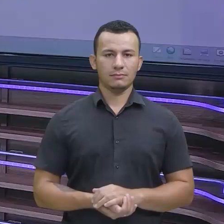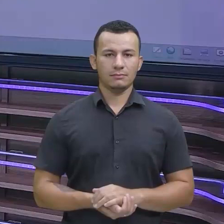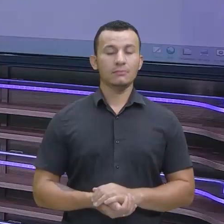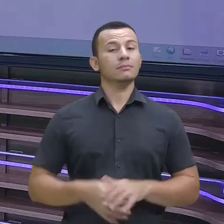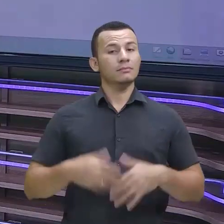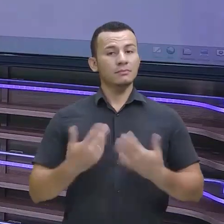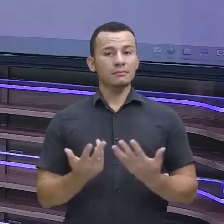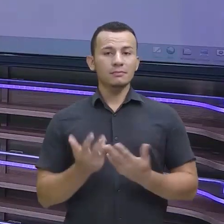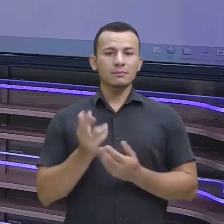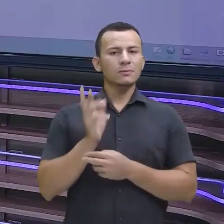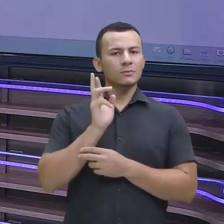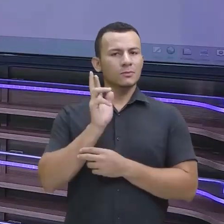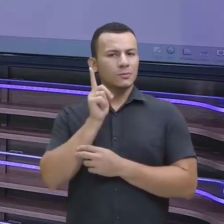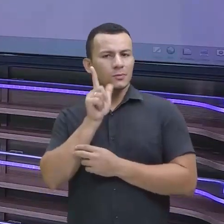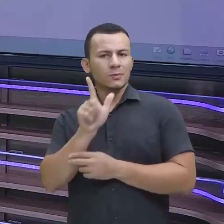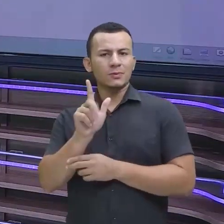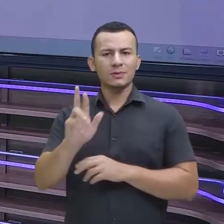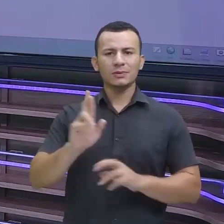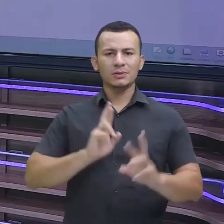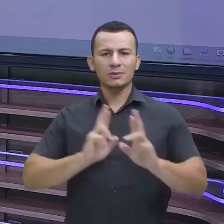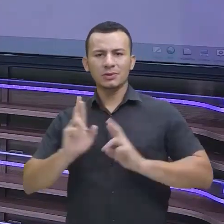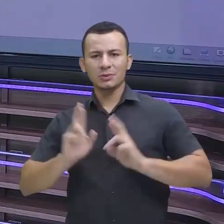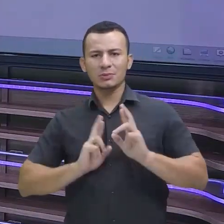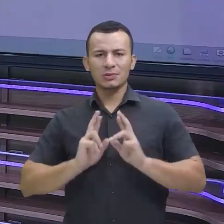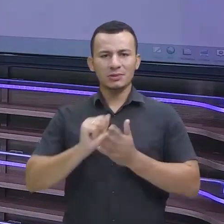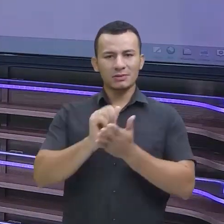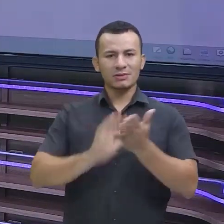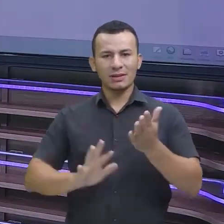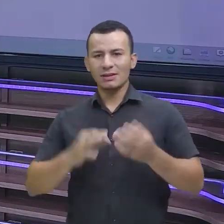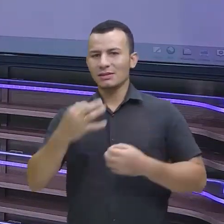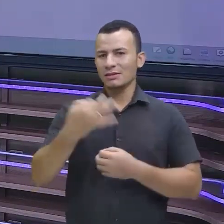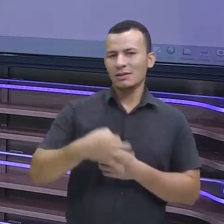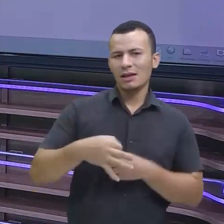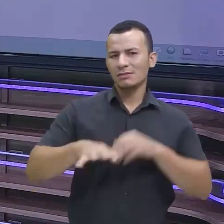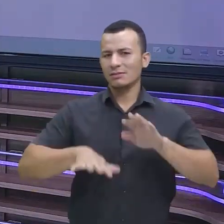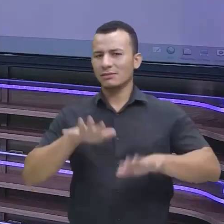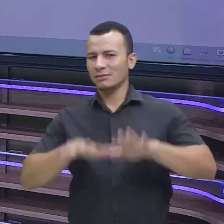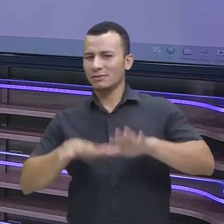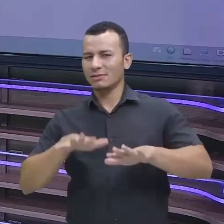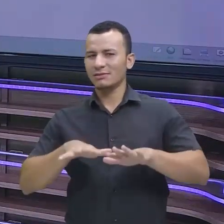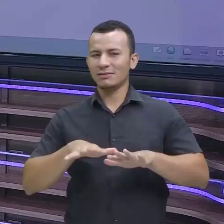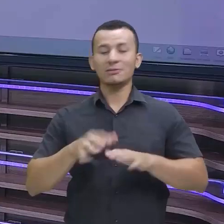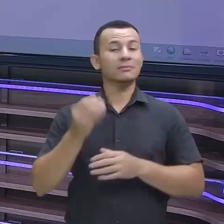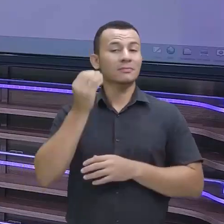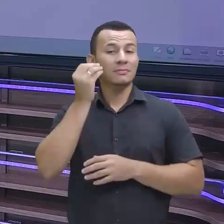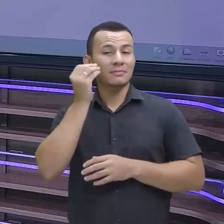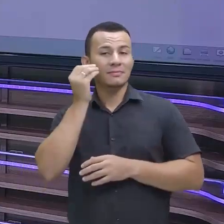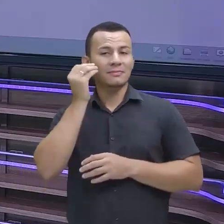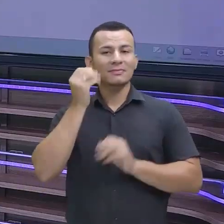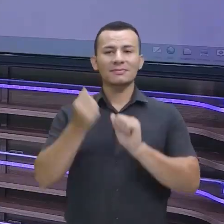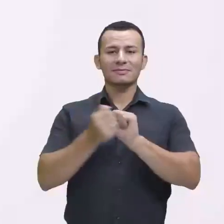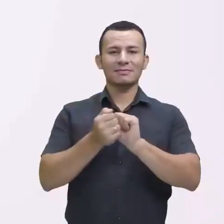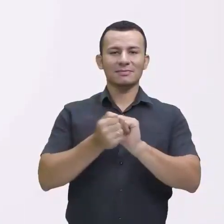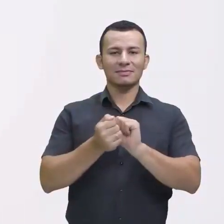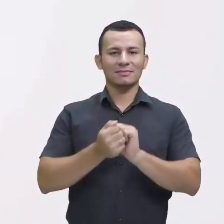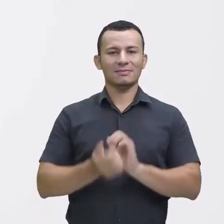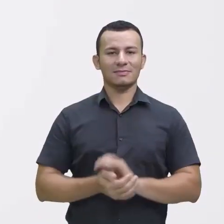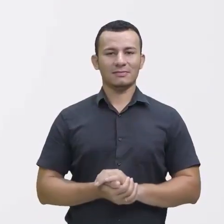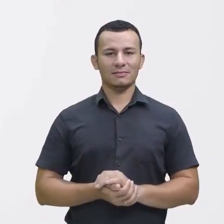Então, já resolveram? Tá tudo certo? Não sei. Vamos ver agora aqui comigo. Vamos